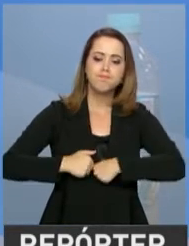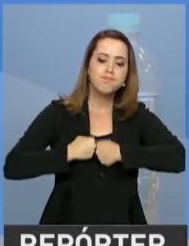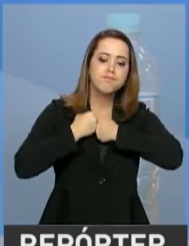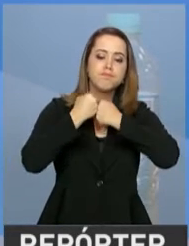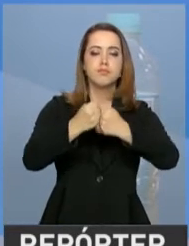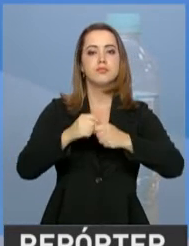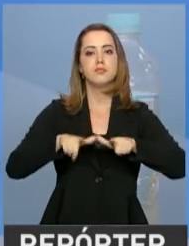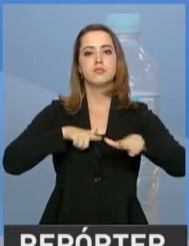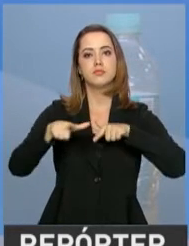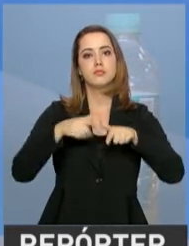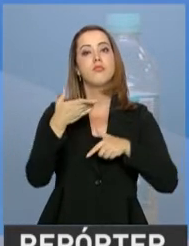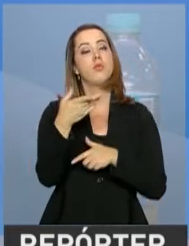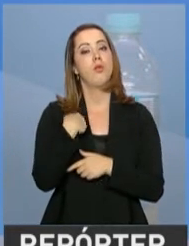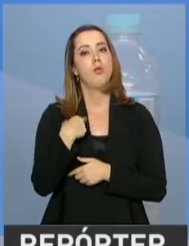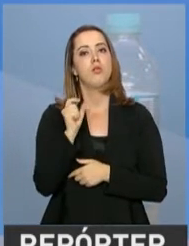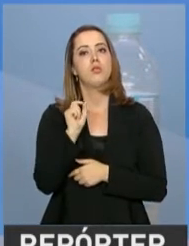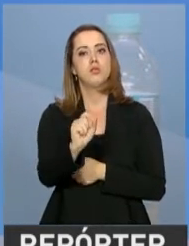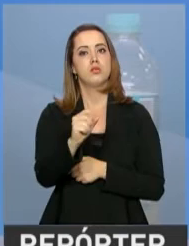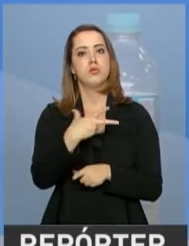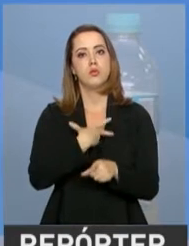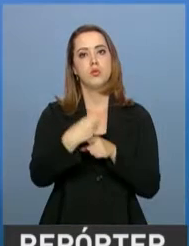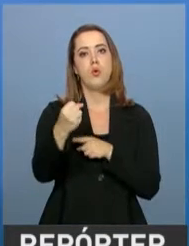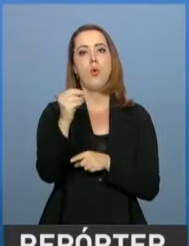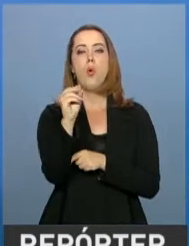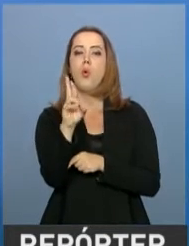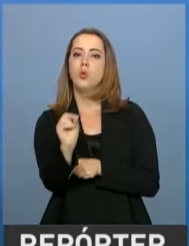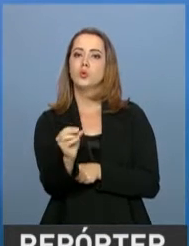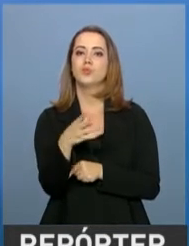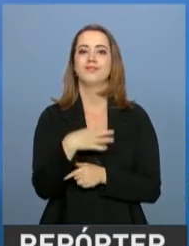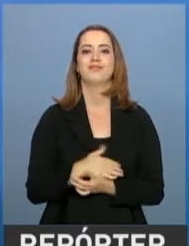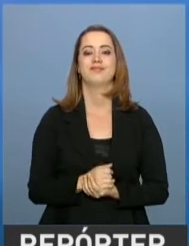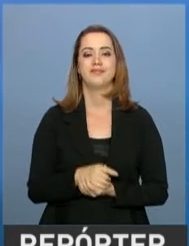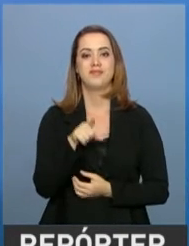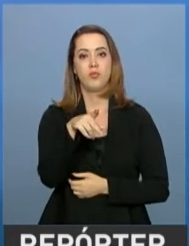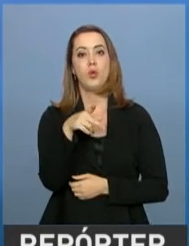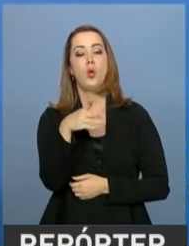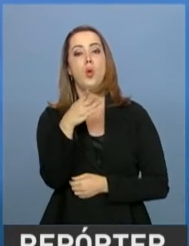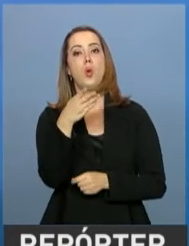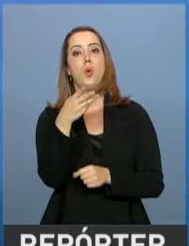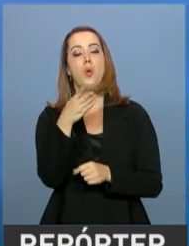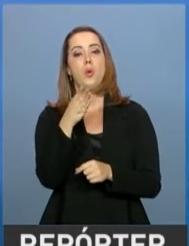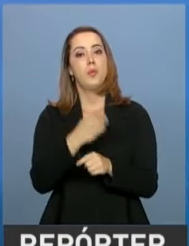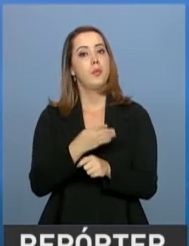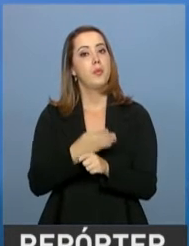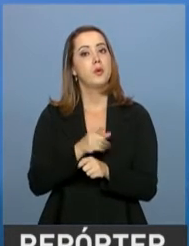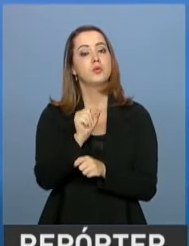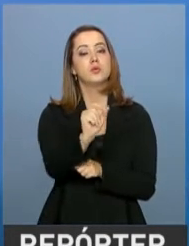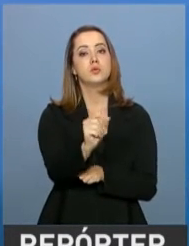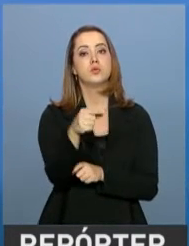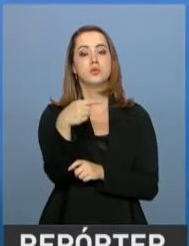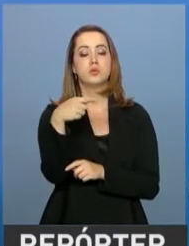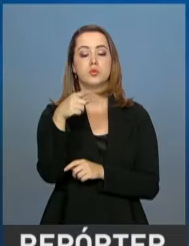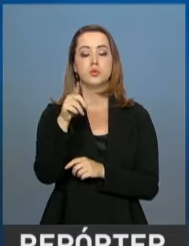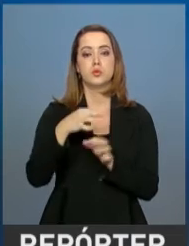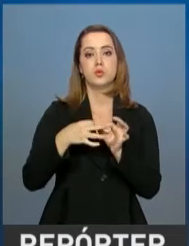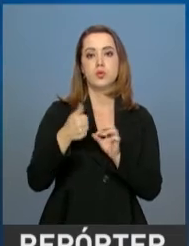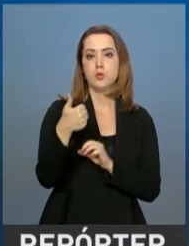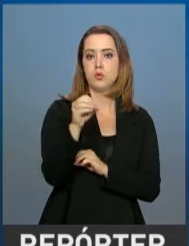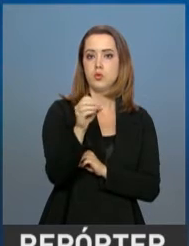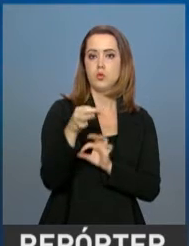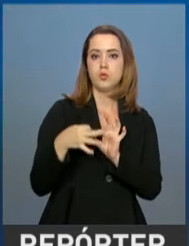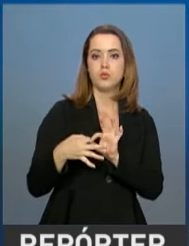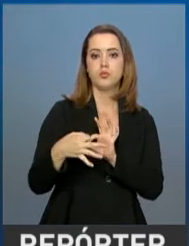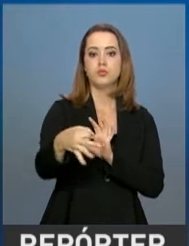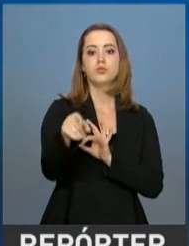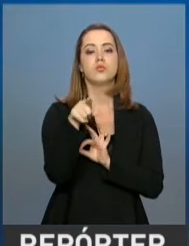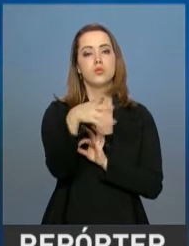poder, quem sabe assim, eu conseguir a medalha de ouro. Depois de um bronze nos 100 metros rasos na classe T36, Rodrigo